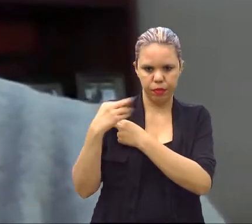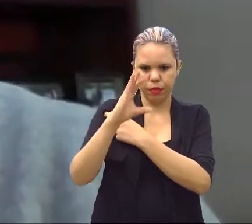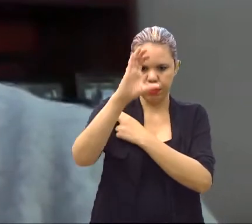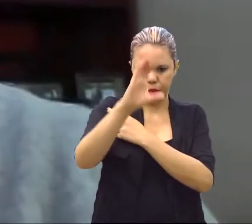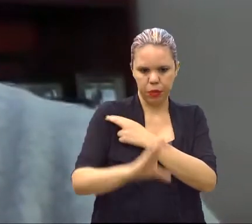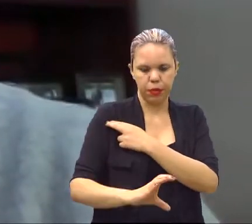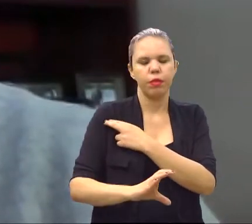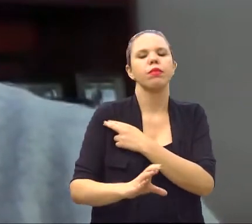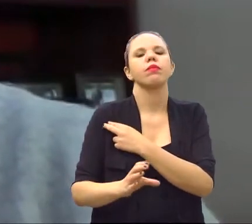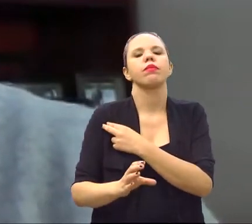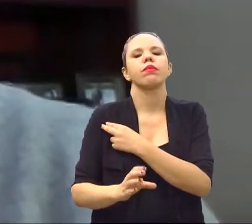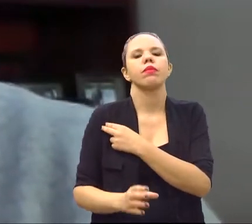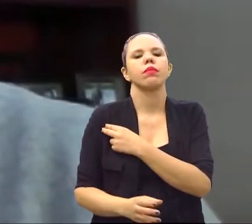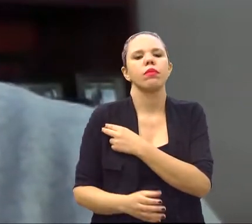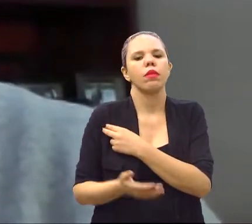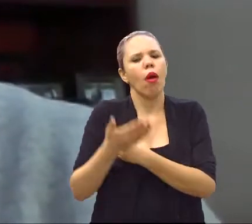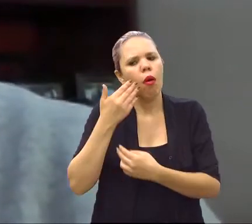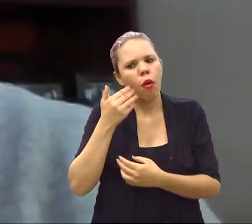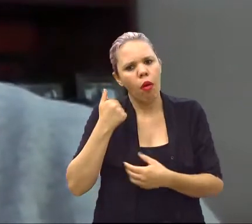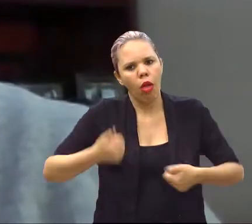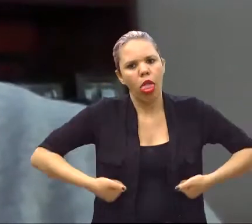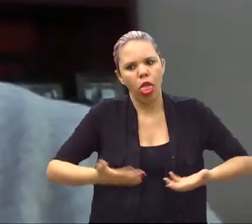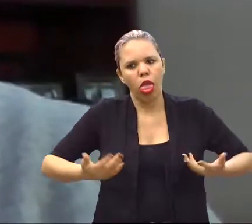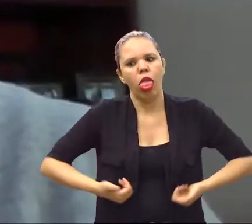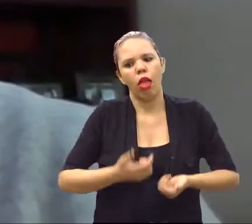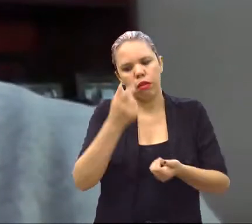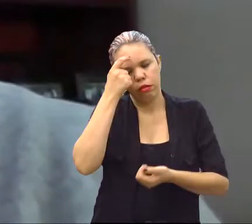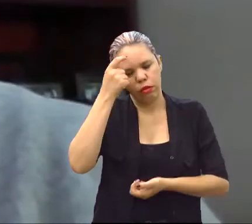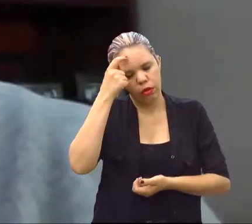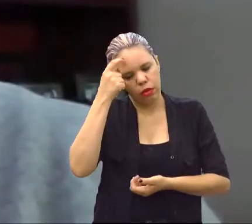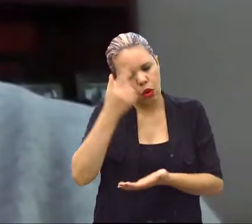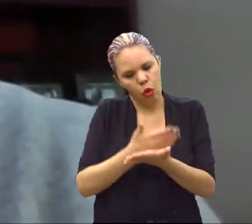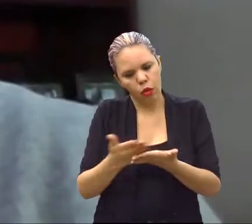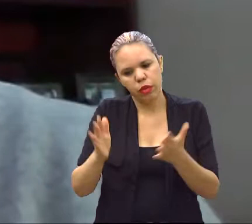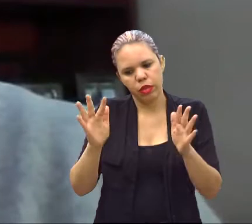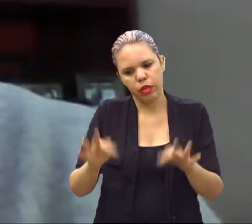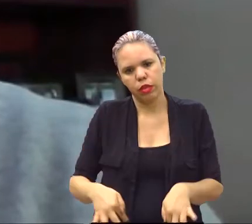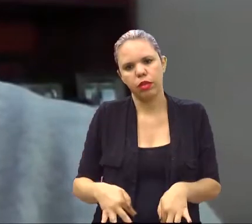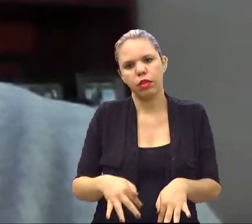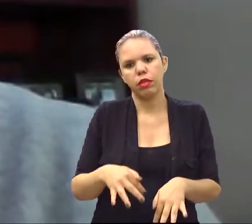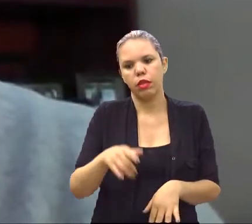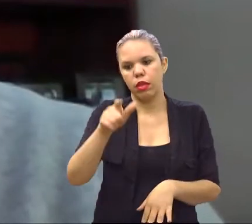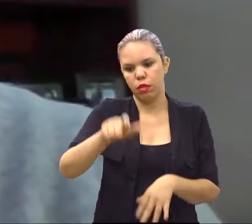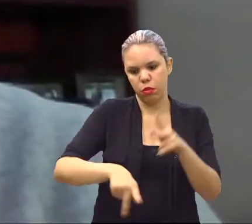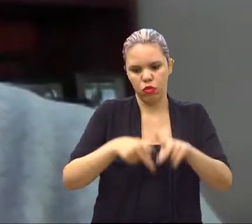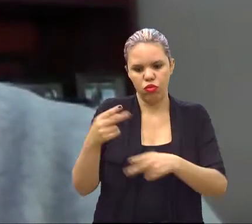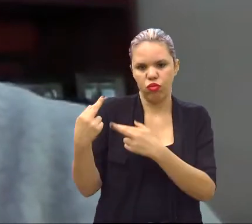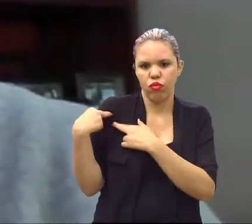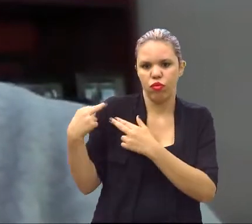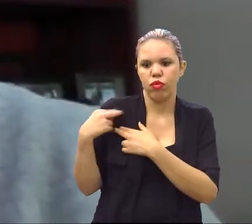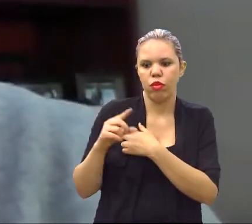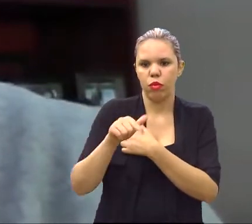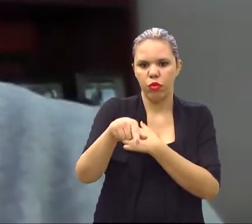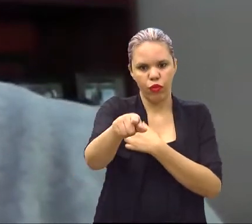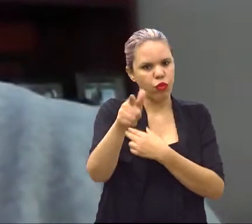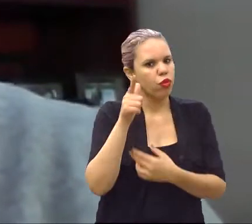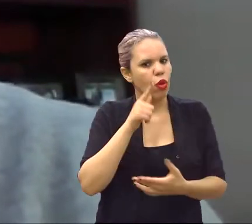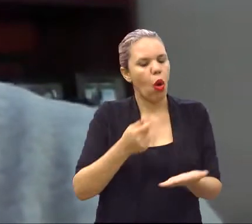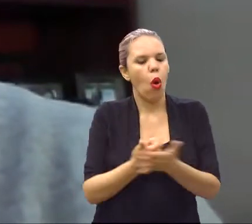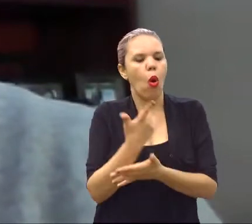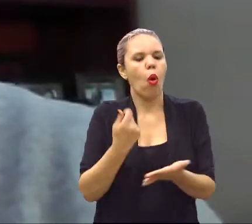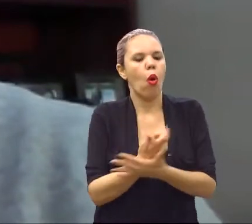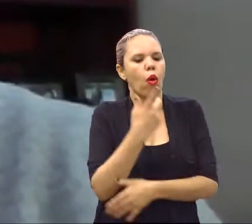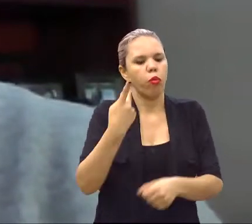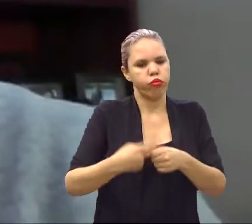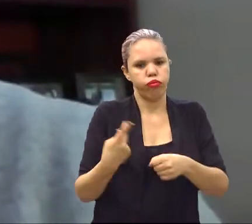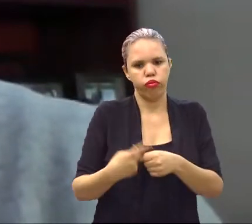do cidadão, porque o consumo consciente começa e termina na mão do cidadão. Depois que você consome os